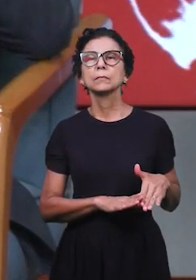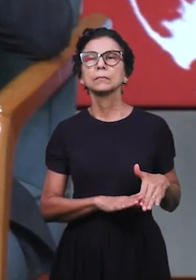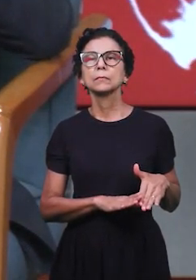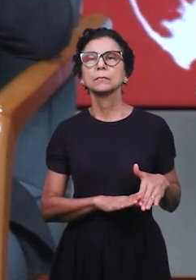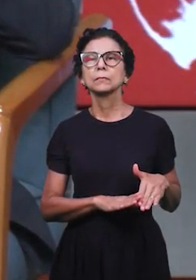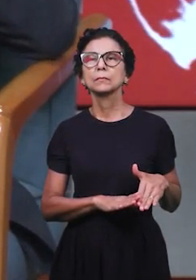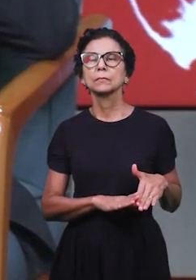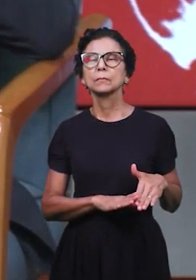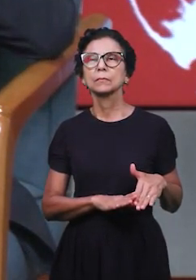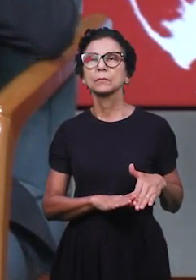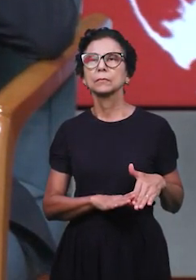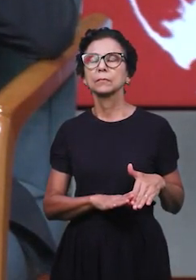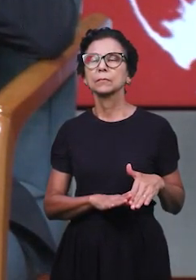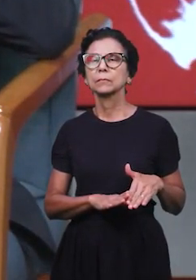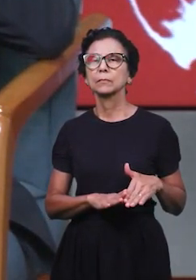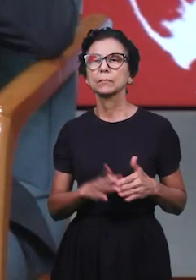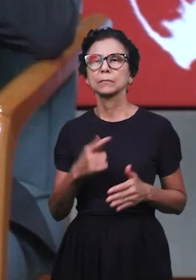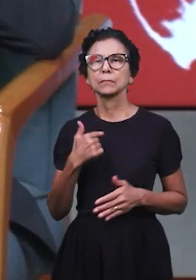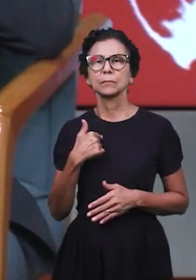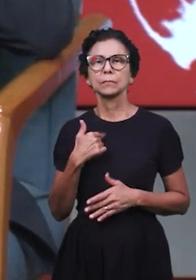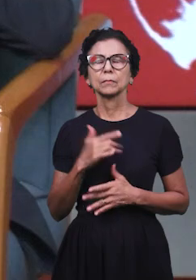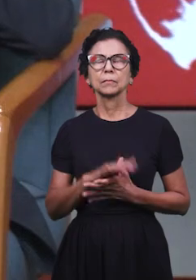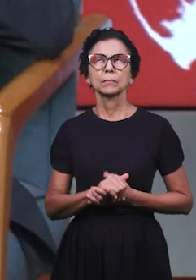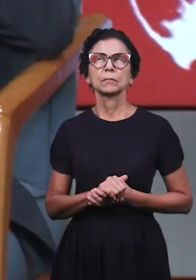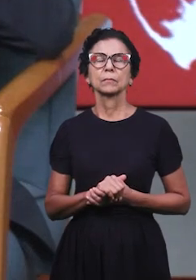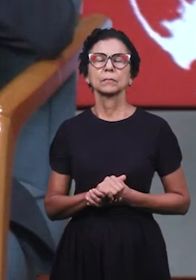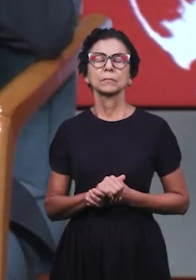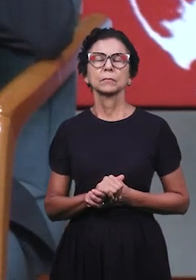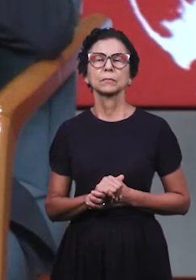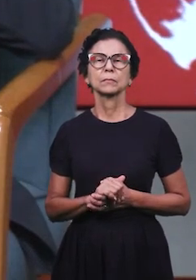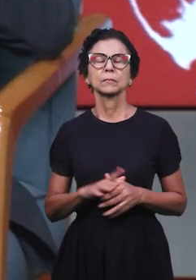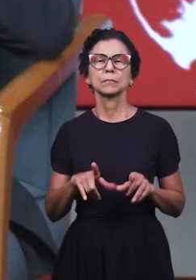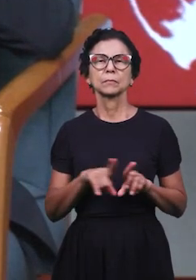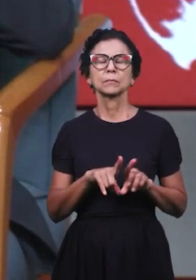Eu estava na igreja de Praia da Costa 4, era pastor lá.